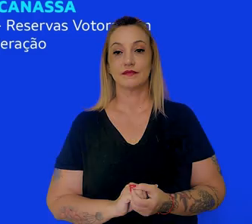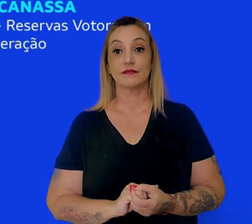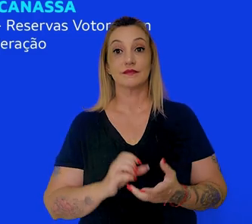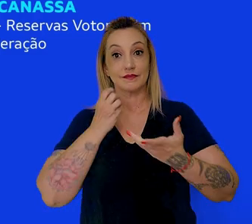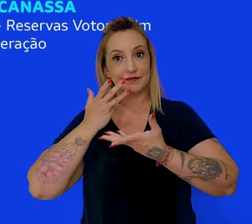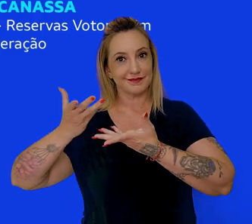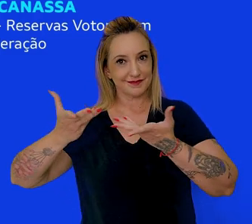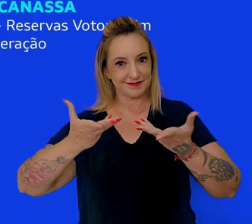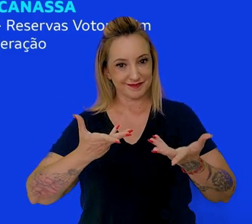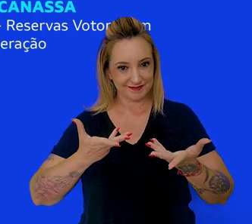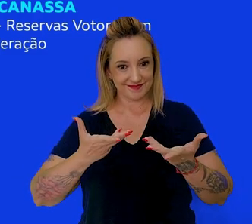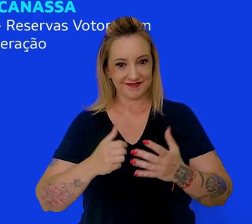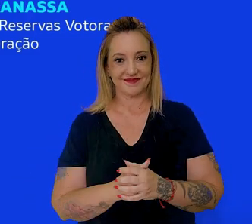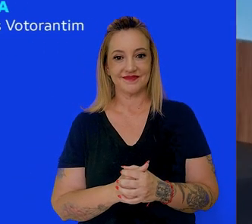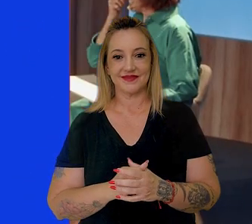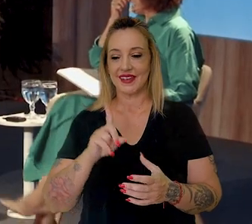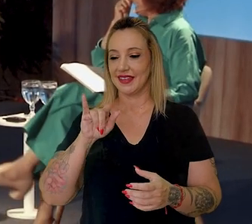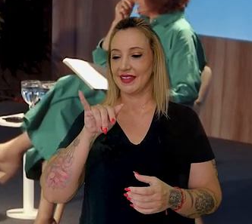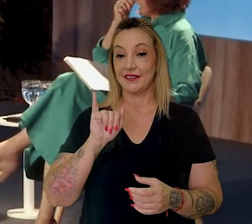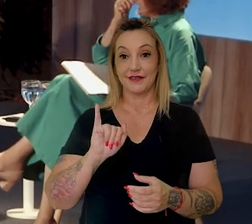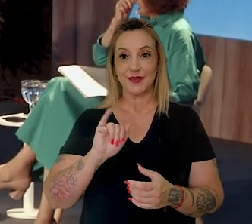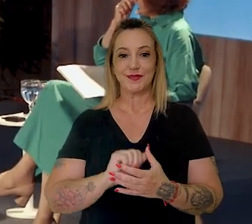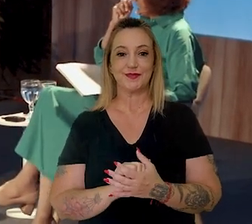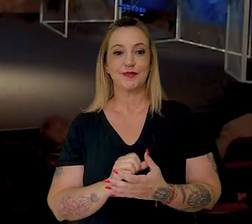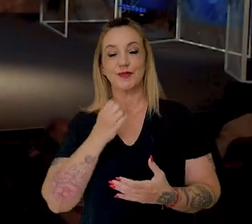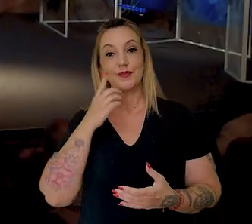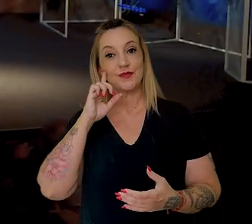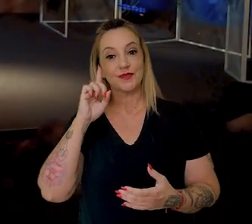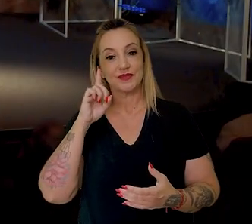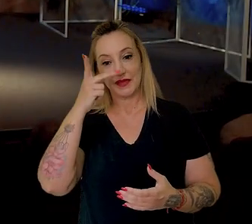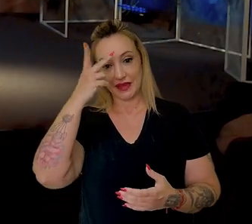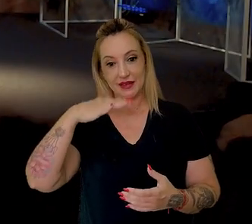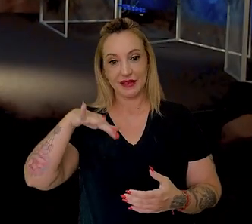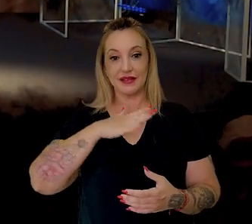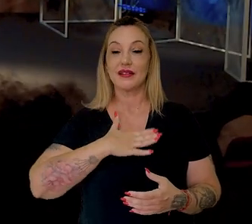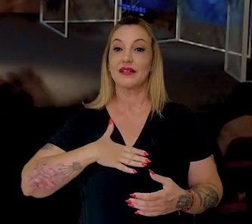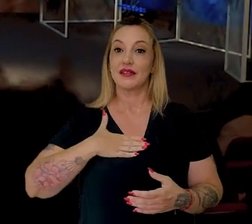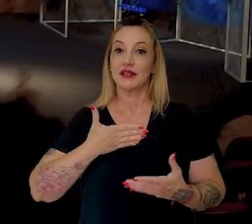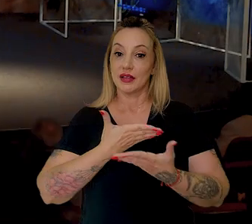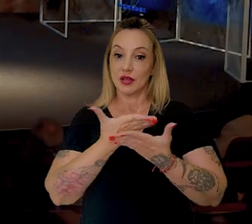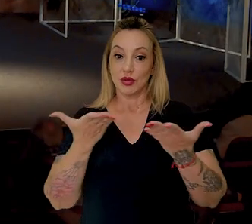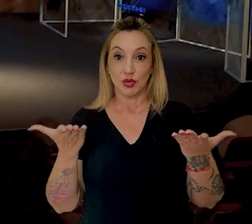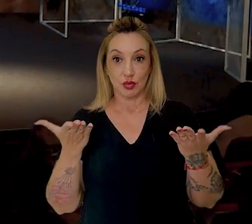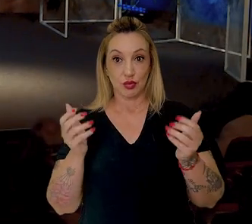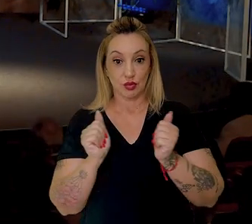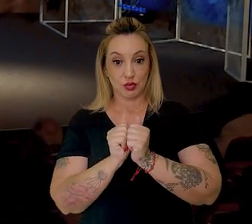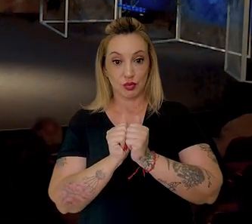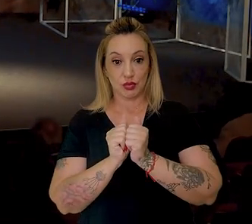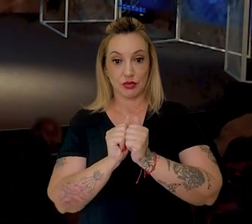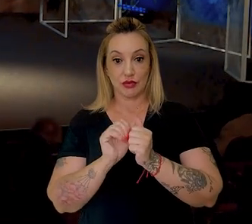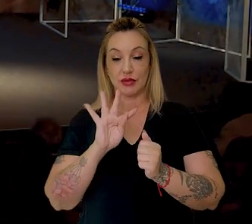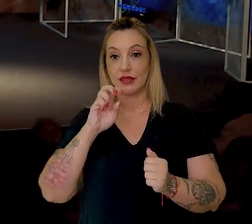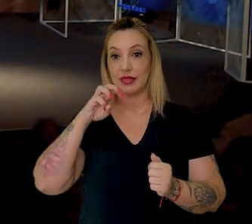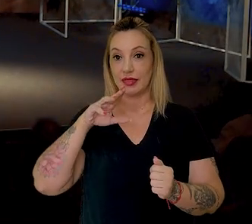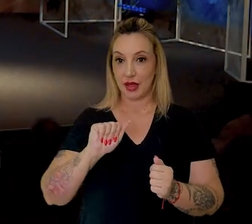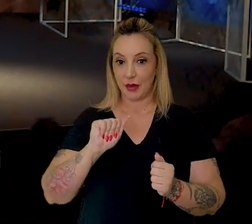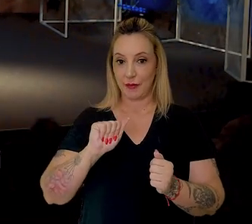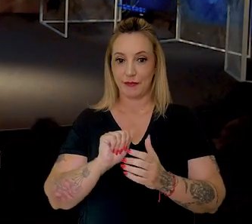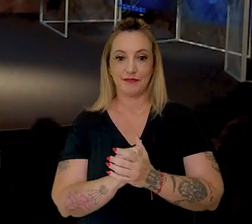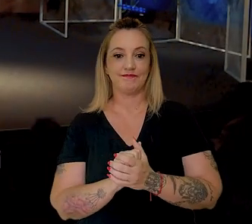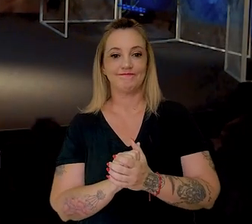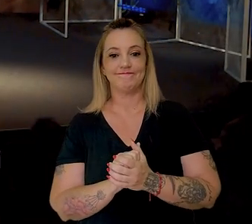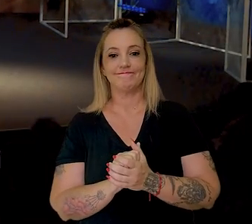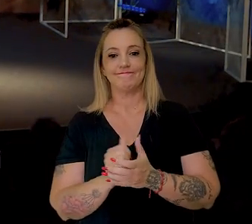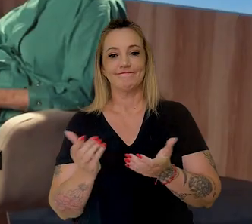seja muito bem-vinda D Bom dia pessoal prazer est com todos vocês aqui que